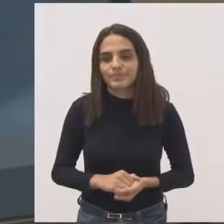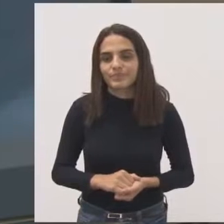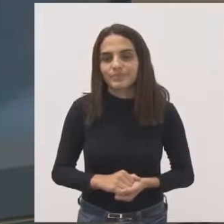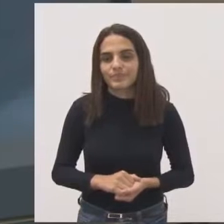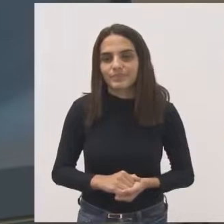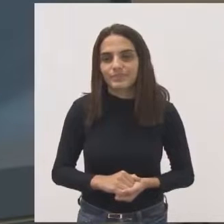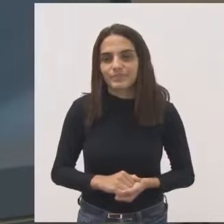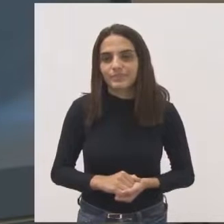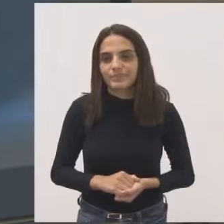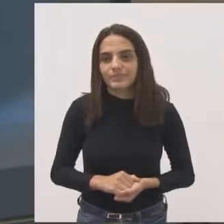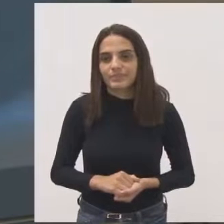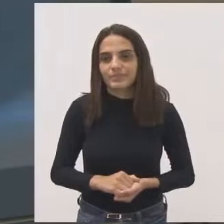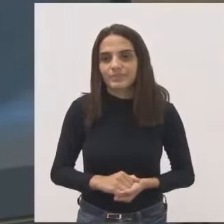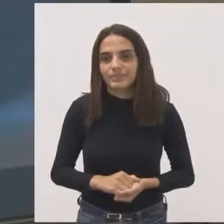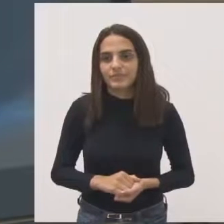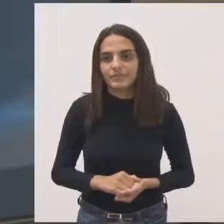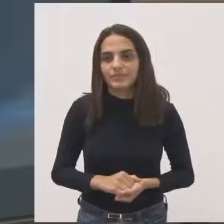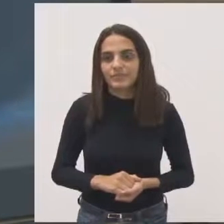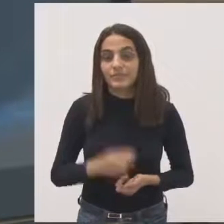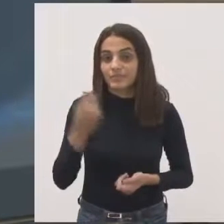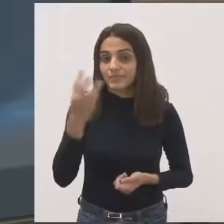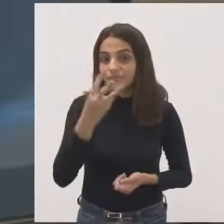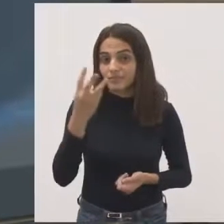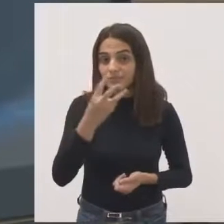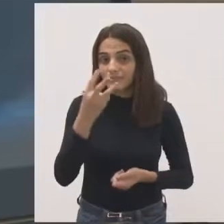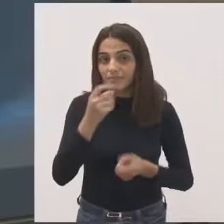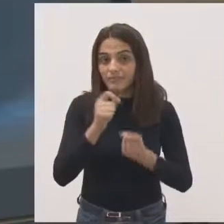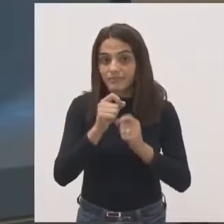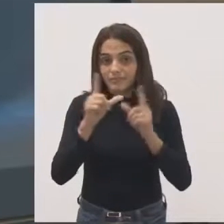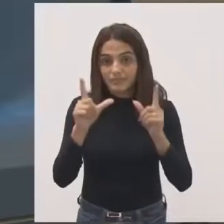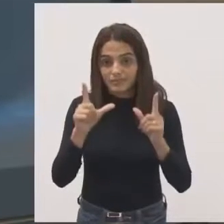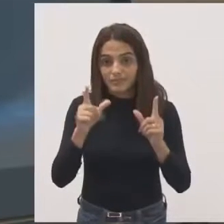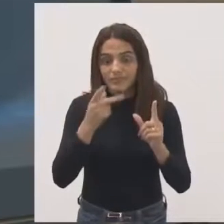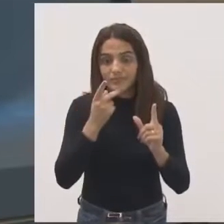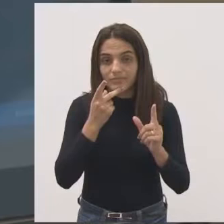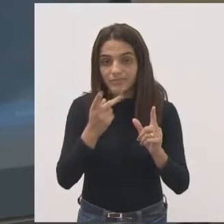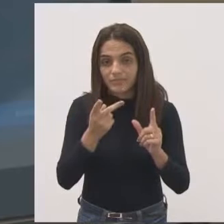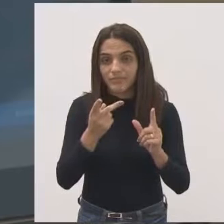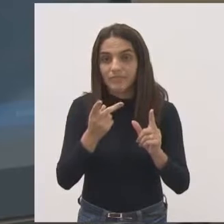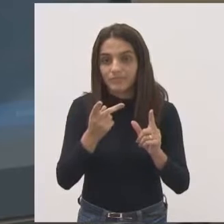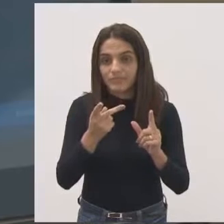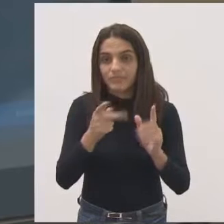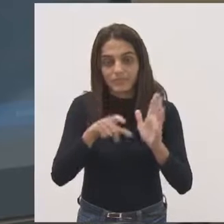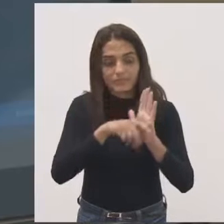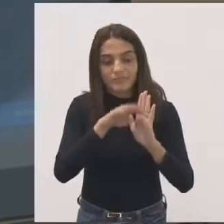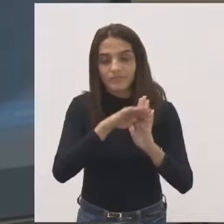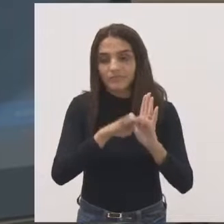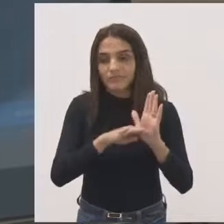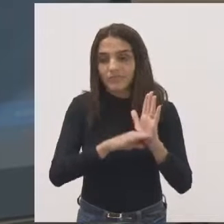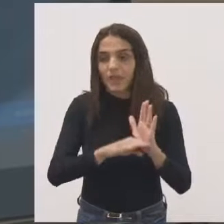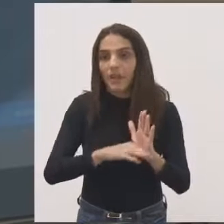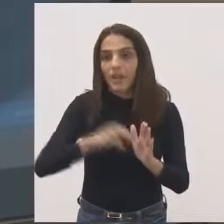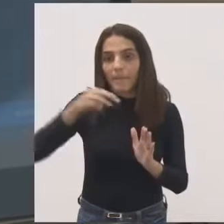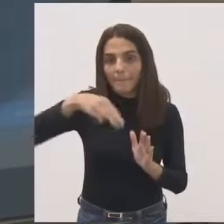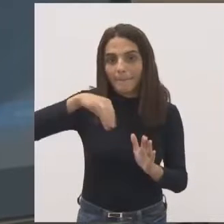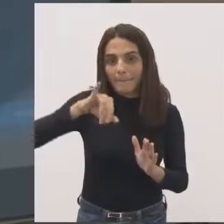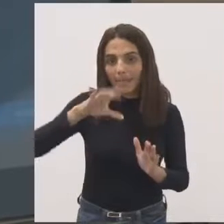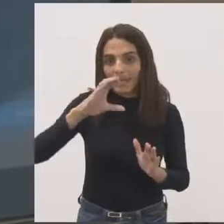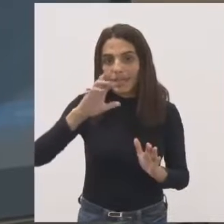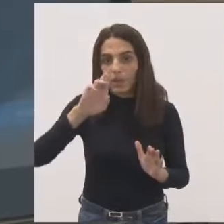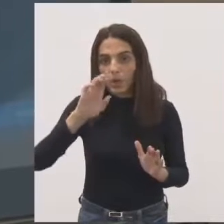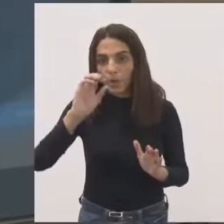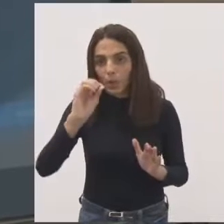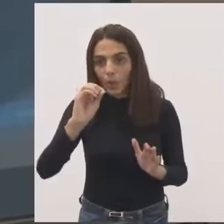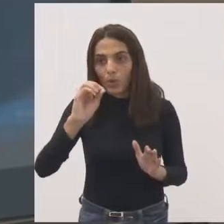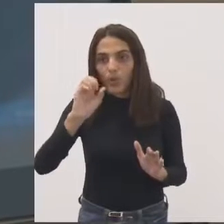bom? Aqui, a terceira tela, ele vai falar dos dados de diagnóstico para a Microsoft. Nossa, Felipe, olha quanta